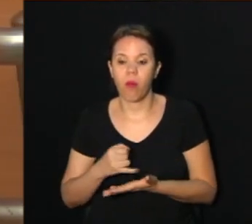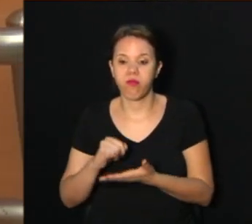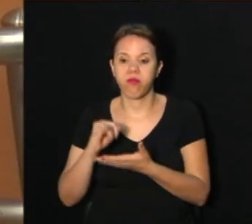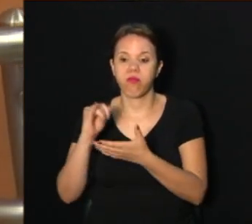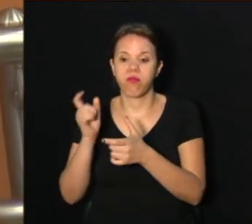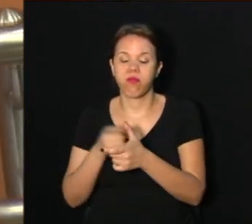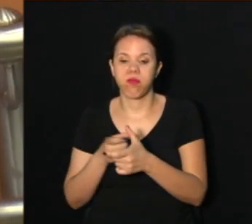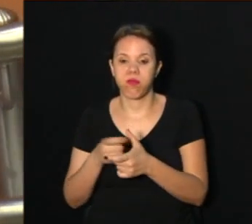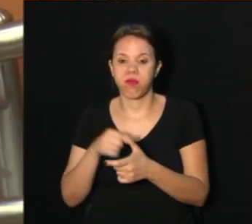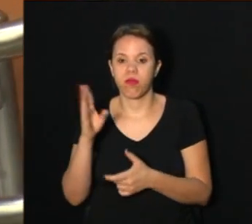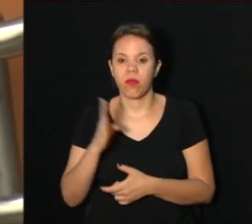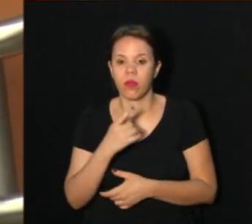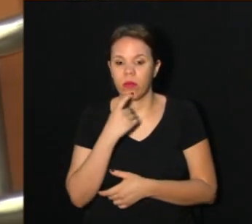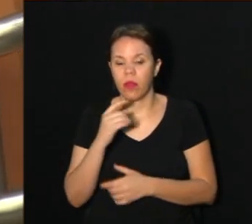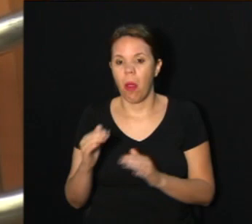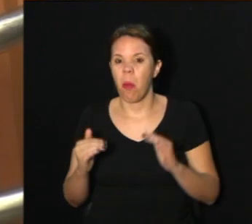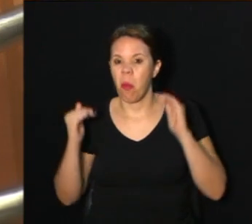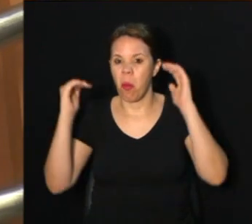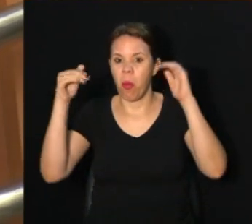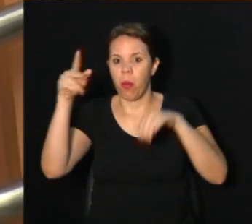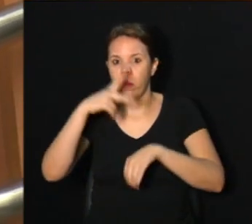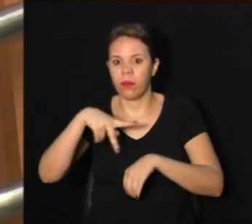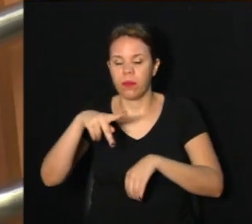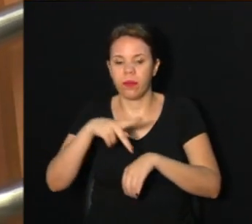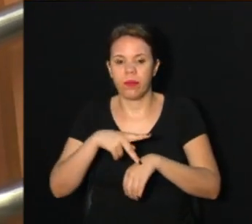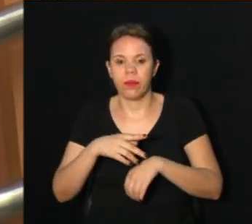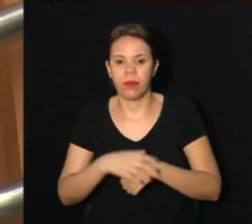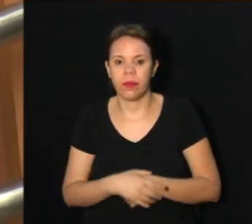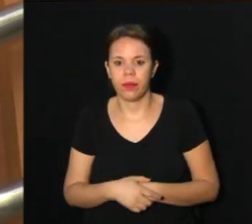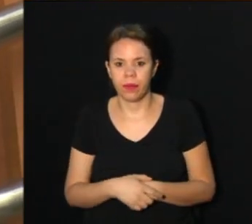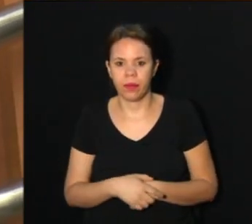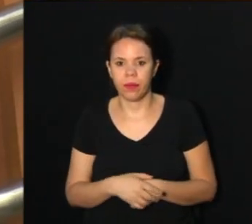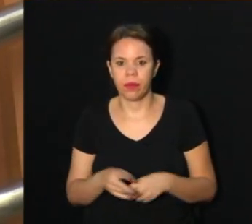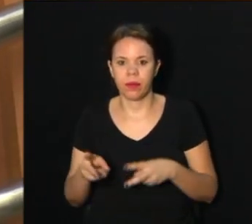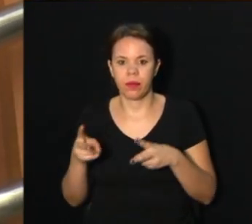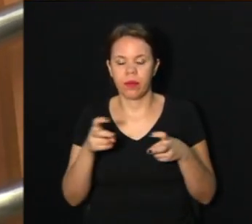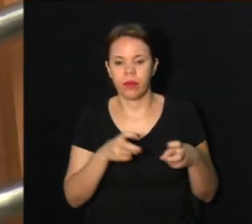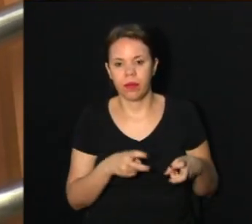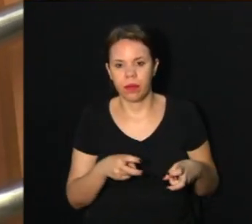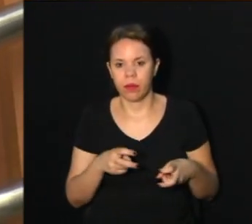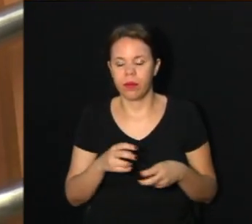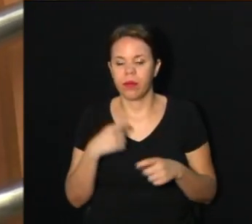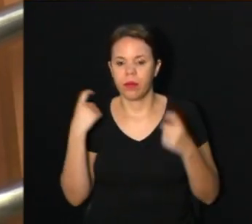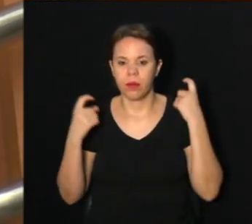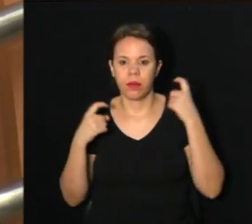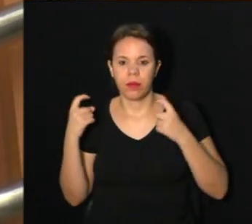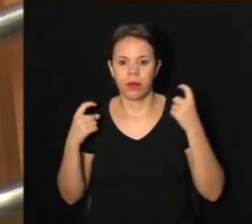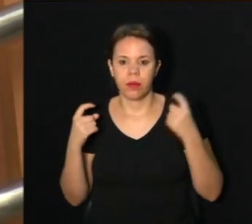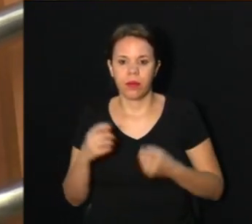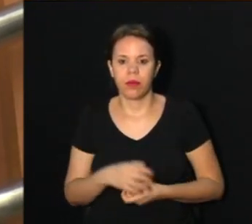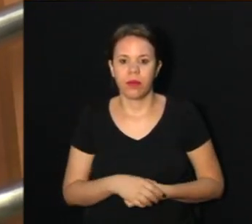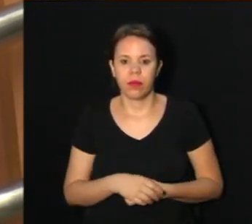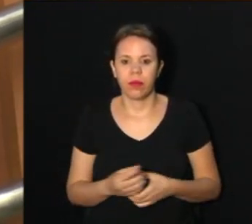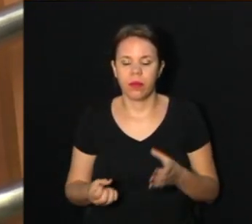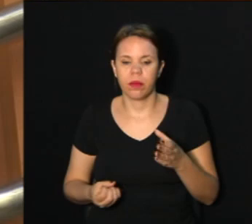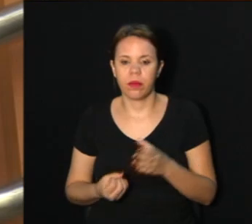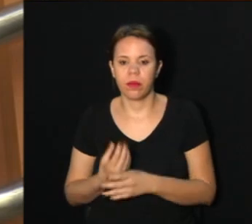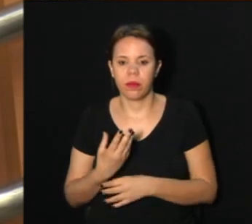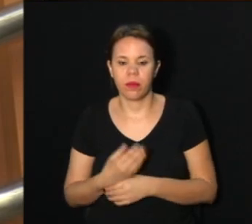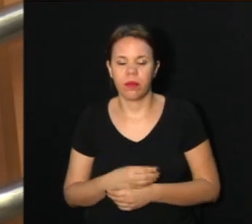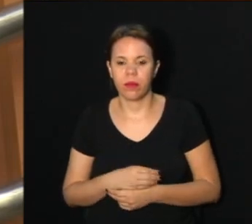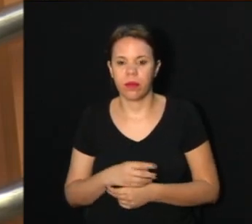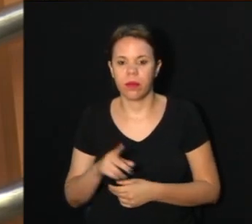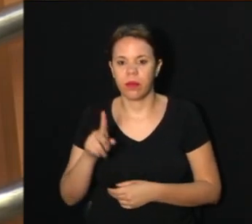de Campinas, que é um dos mais altos do país. E eu vejo com enorme preocupação a criação dessa